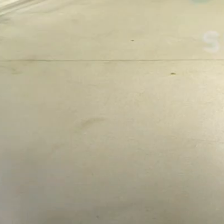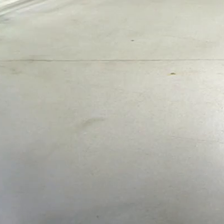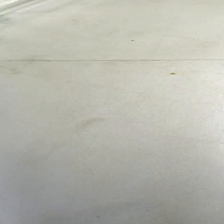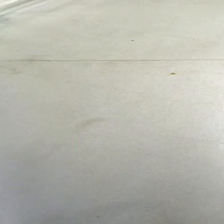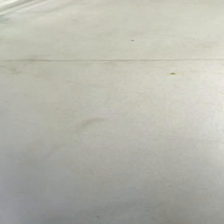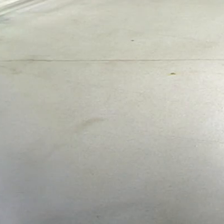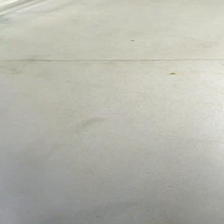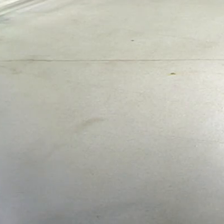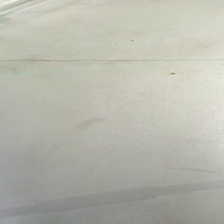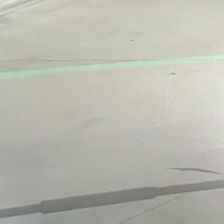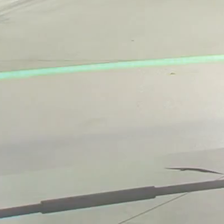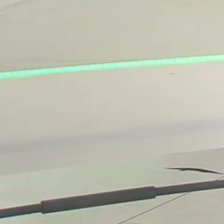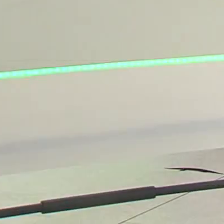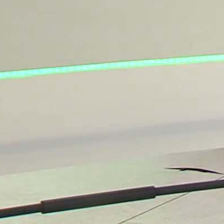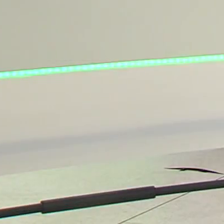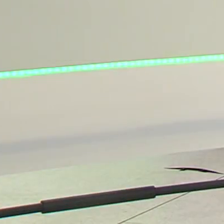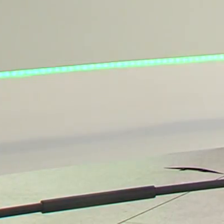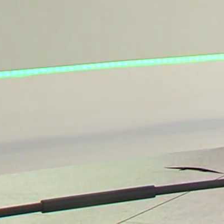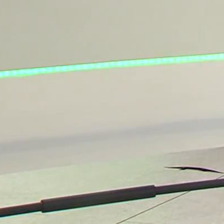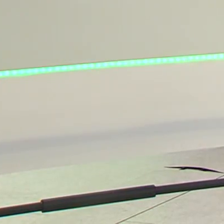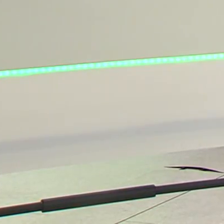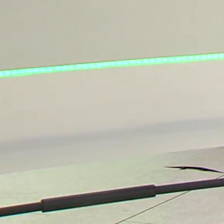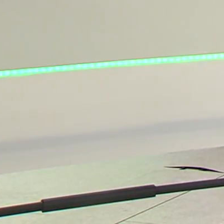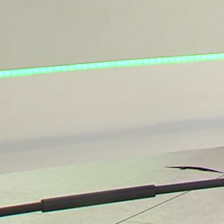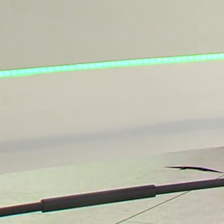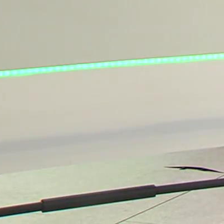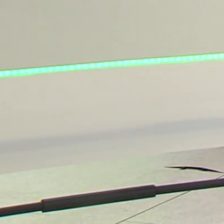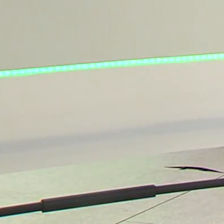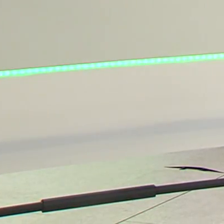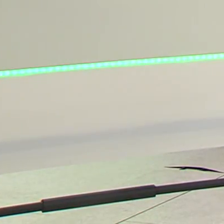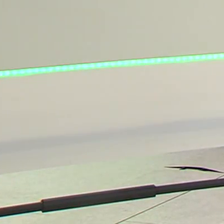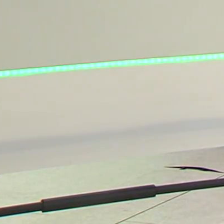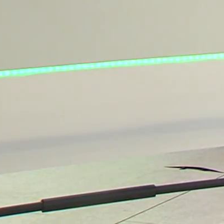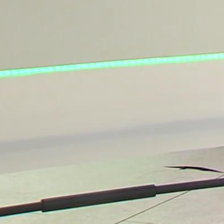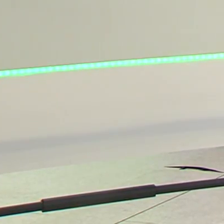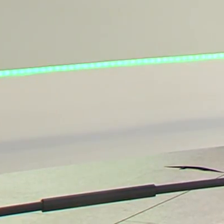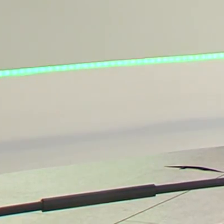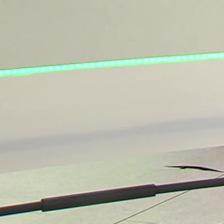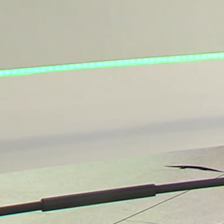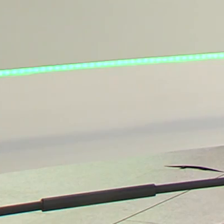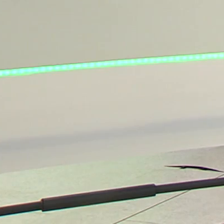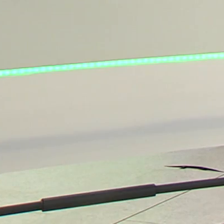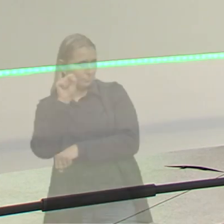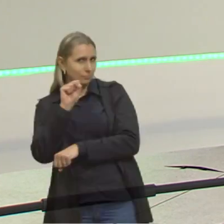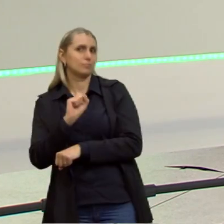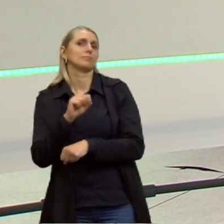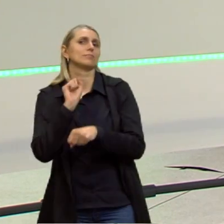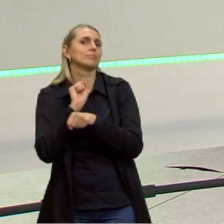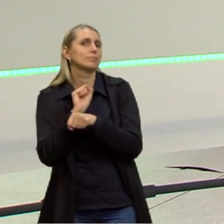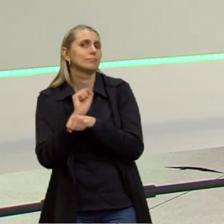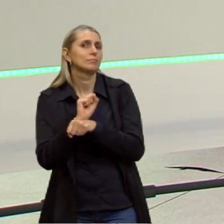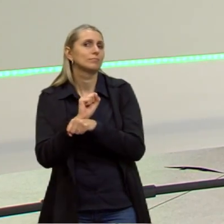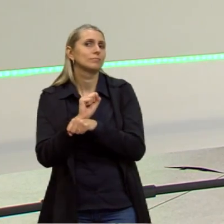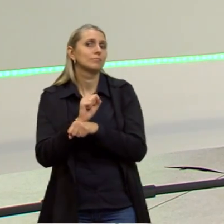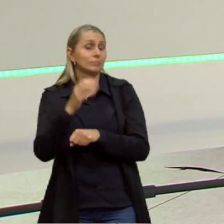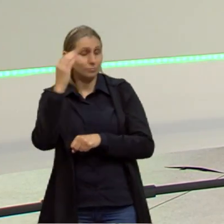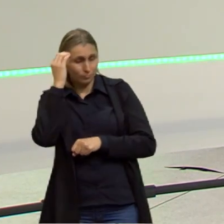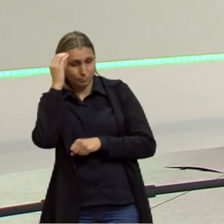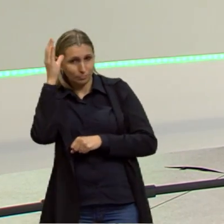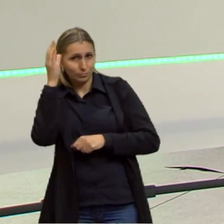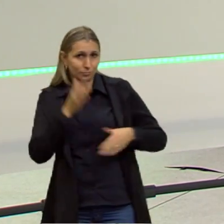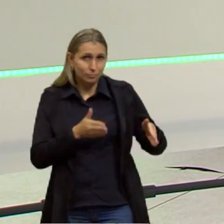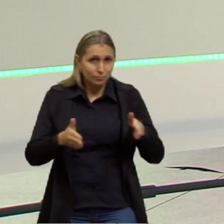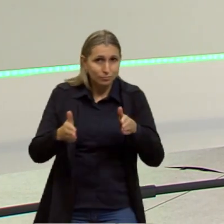aí o olá pessoal tudo bem com vocês eu espero que sim espero que essa jornada de conhecimento